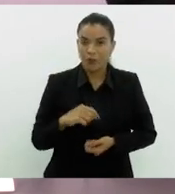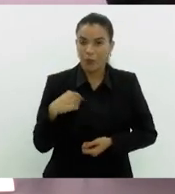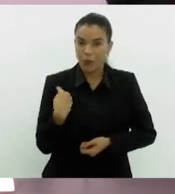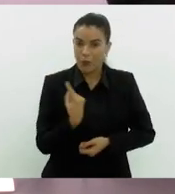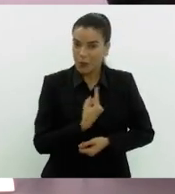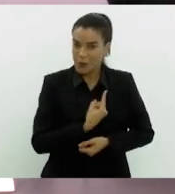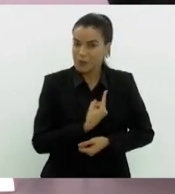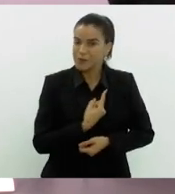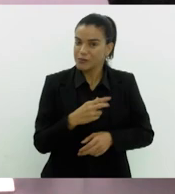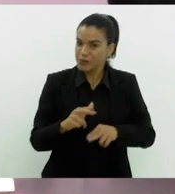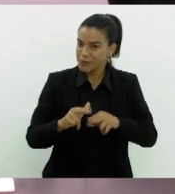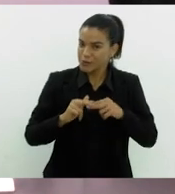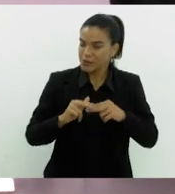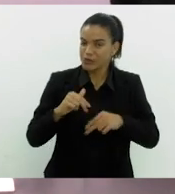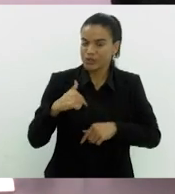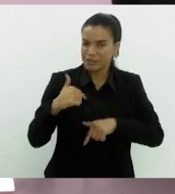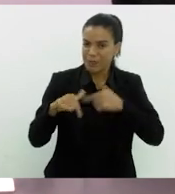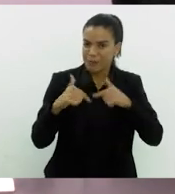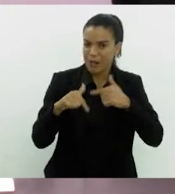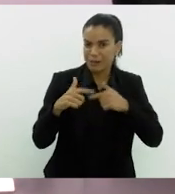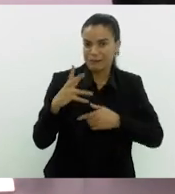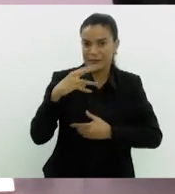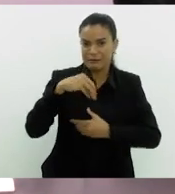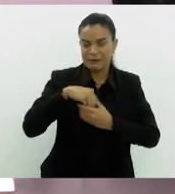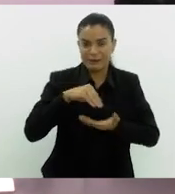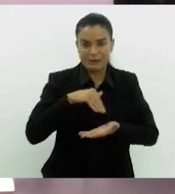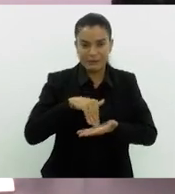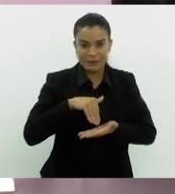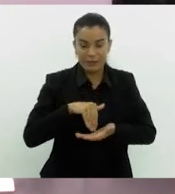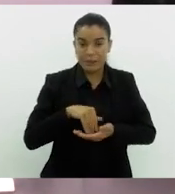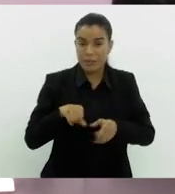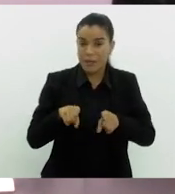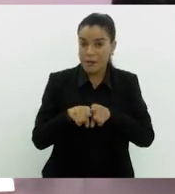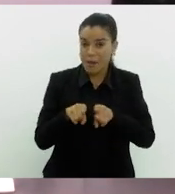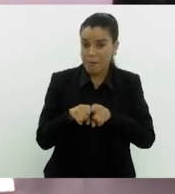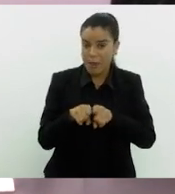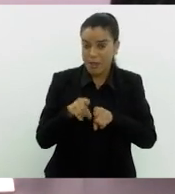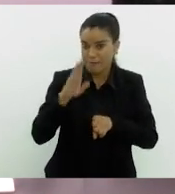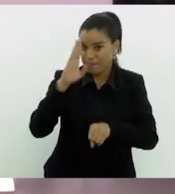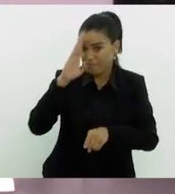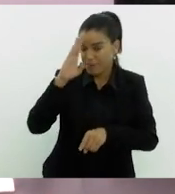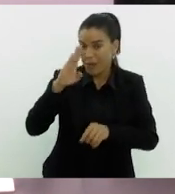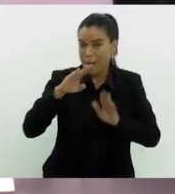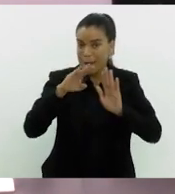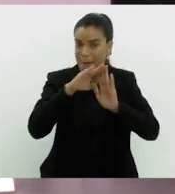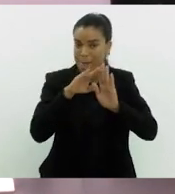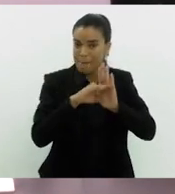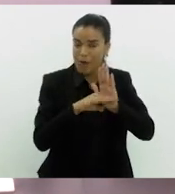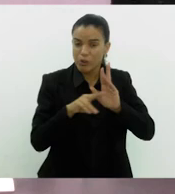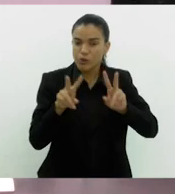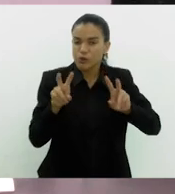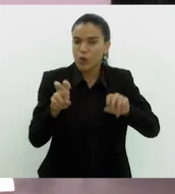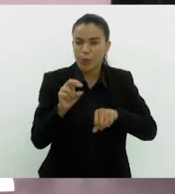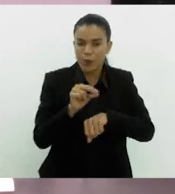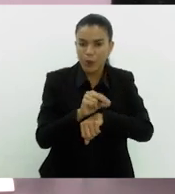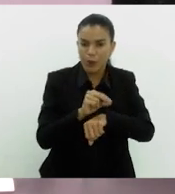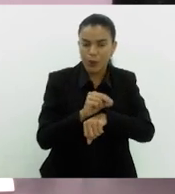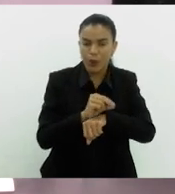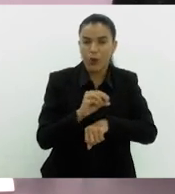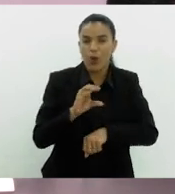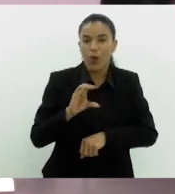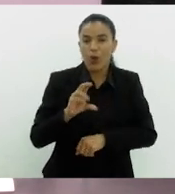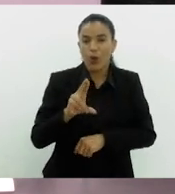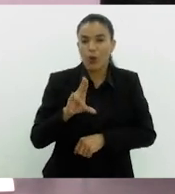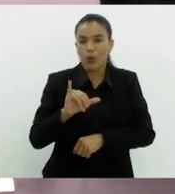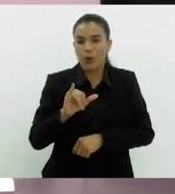que nós temos trabalhado dentro da Secretaria. No que diz respeito especificamente à pauta do cuidado, eu vou ser